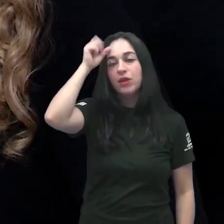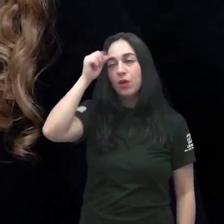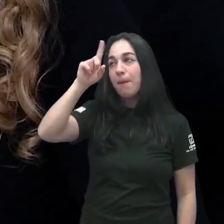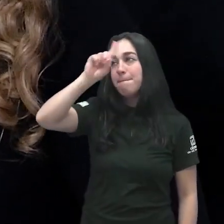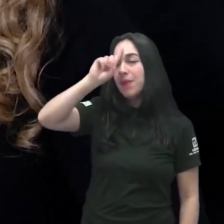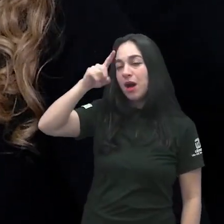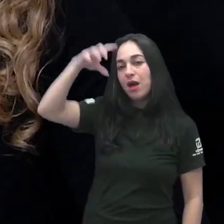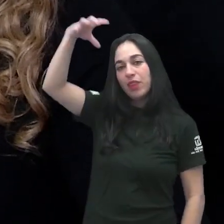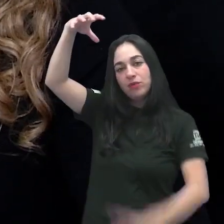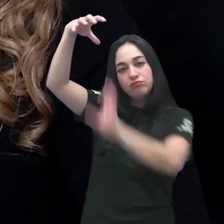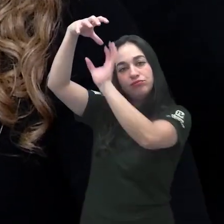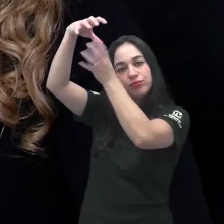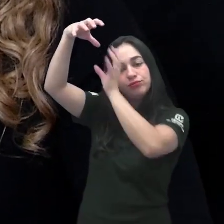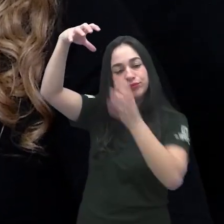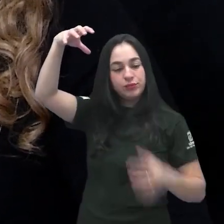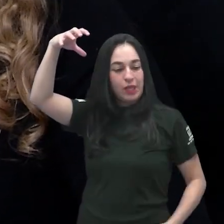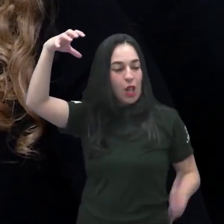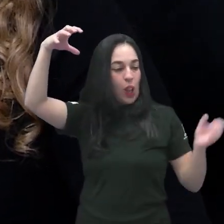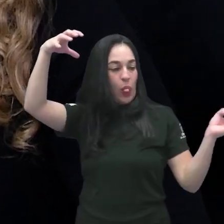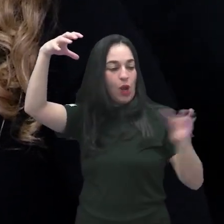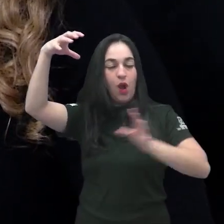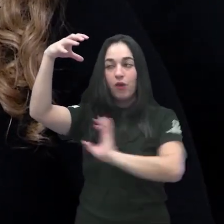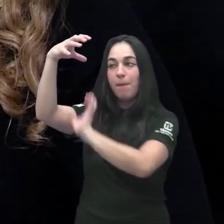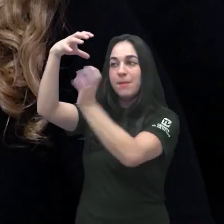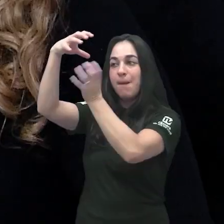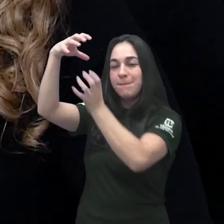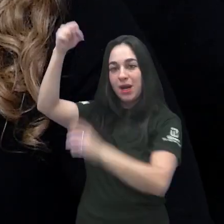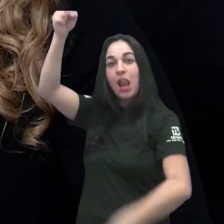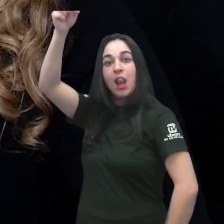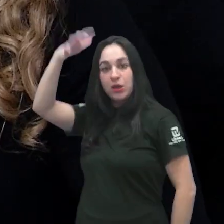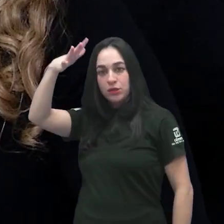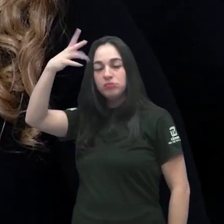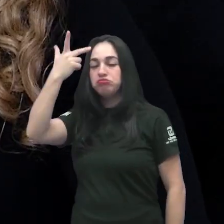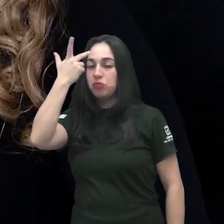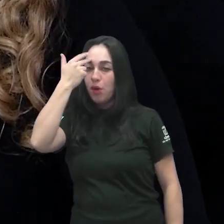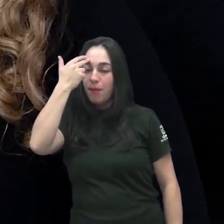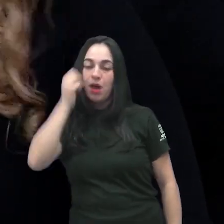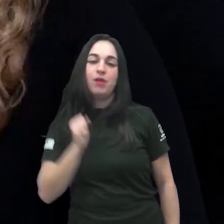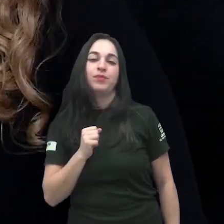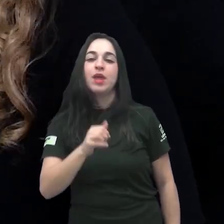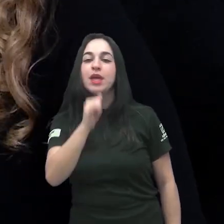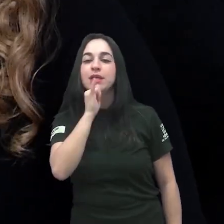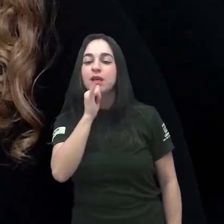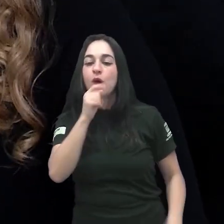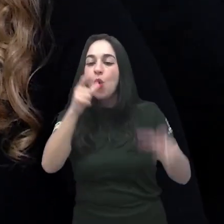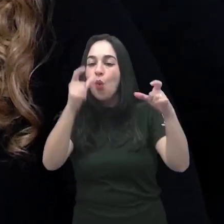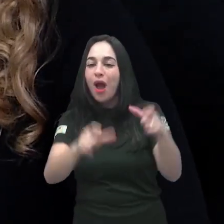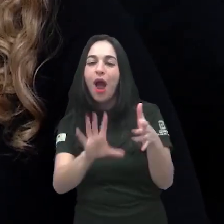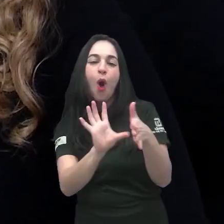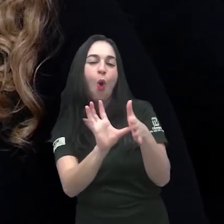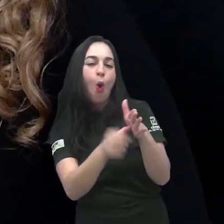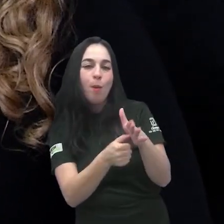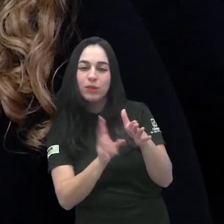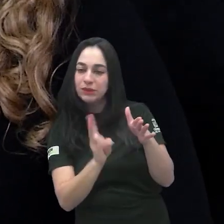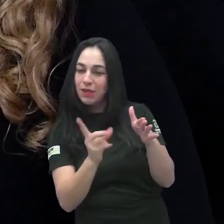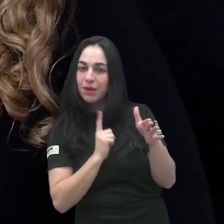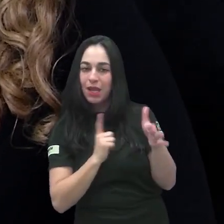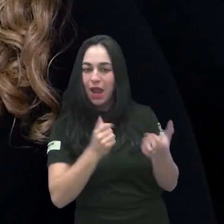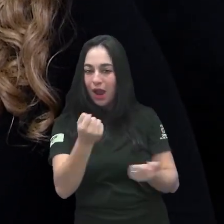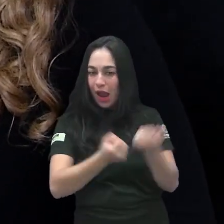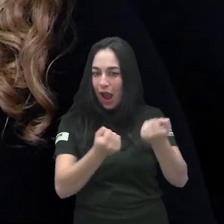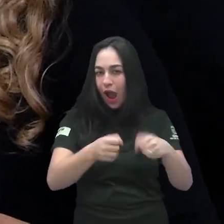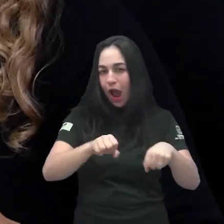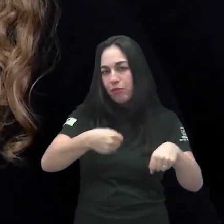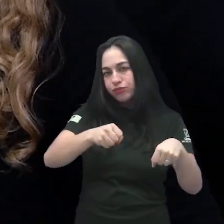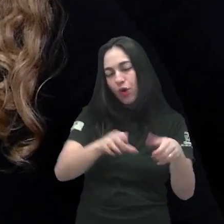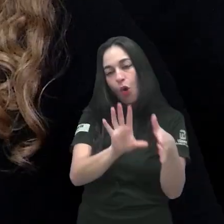o conserto, enfim. Uma região que tem um índice de furto de veículos, por exemplo. Quando a